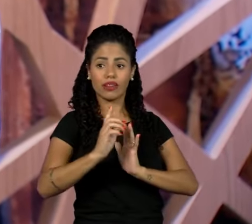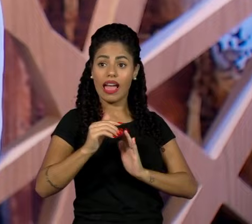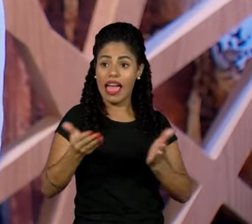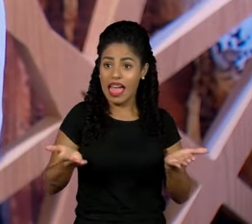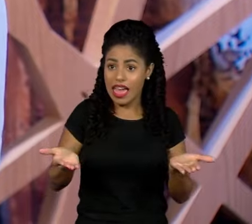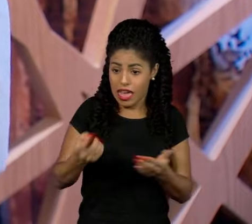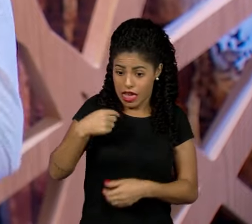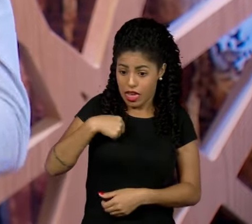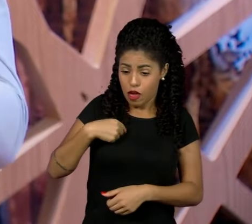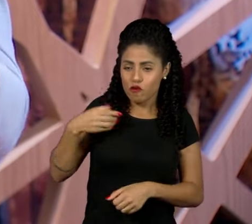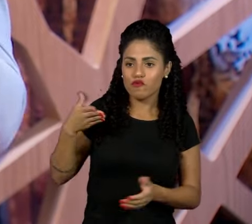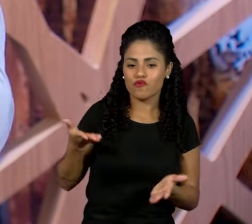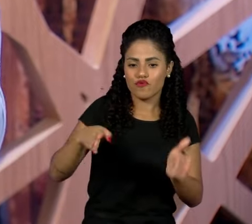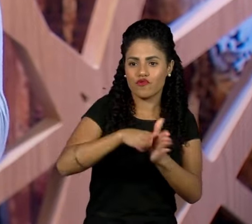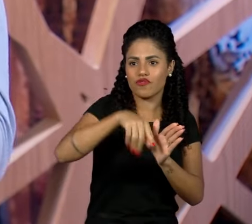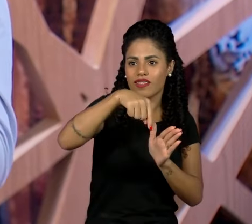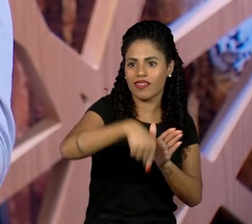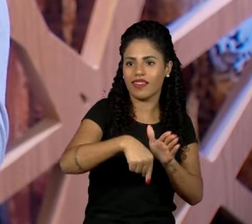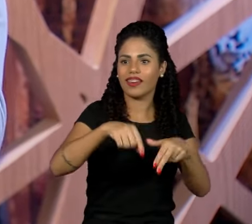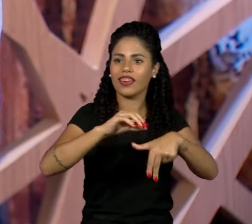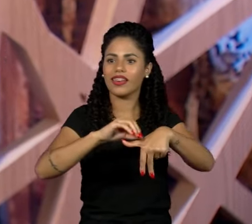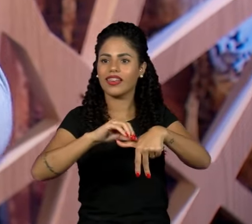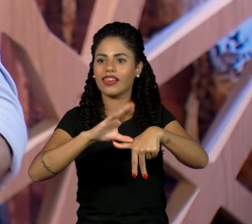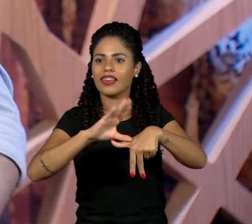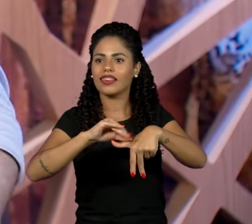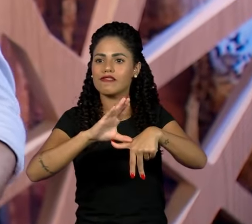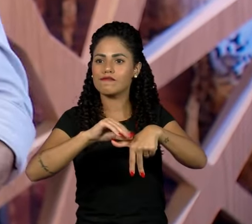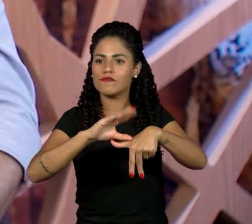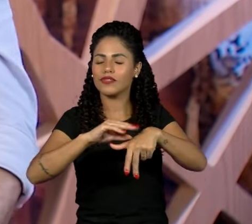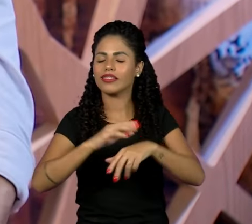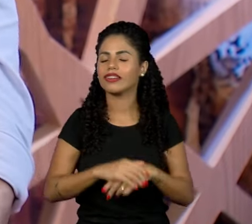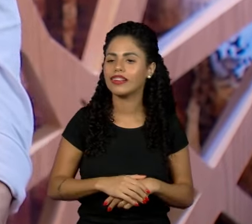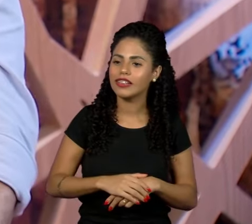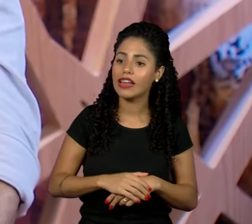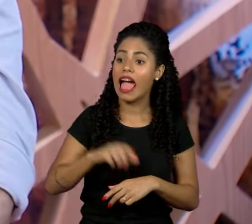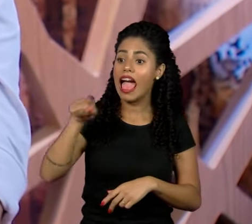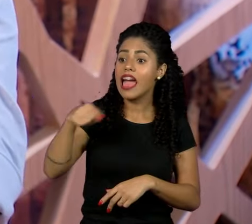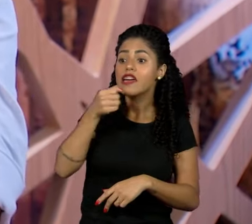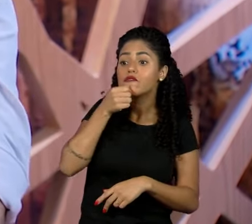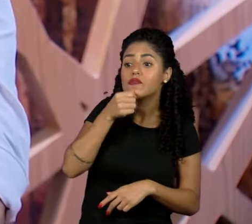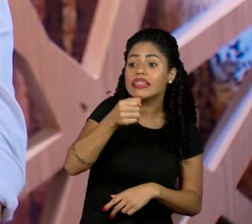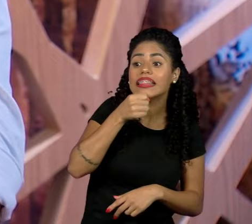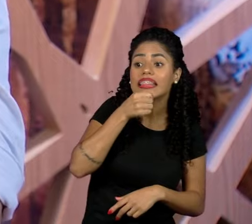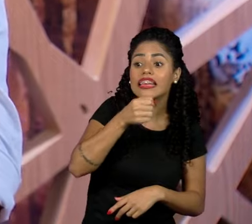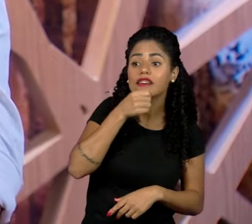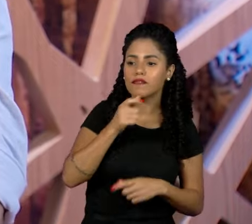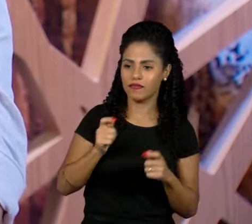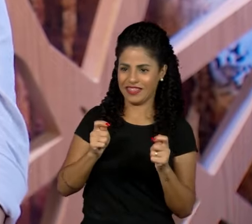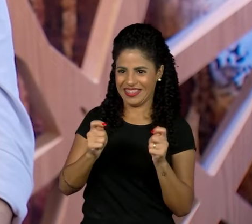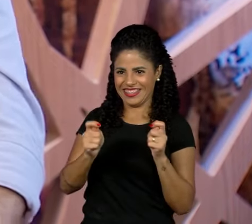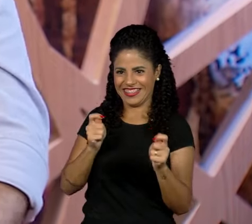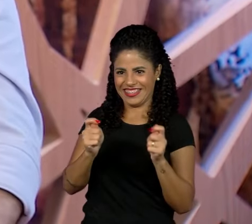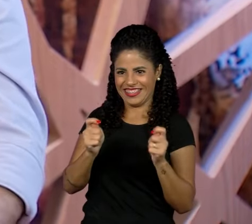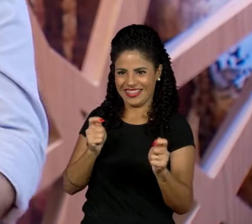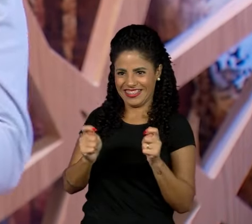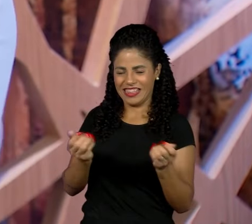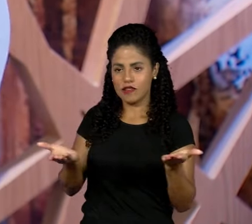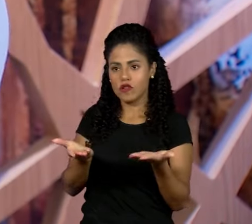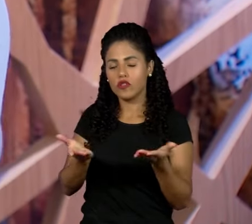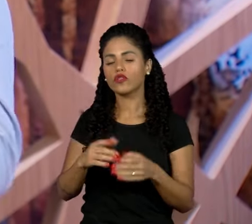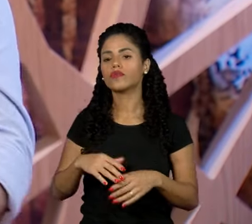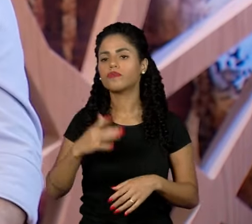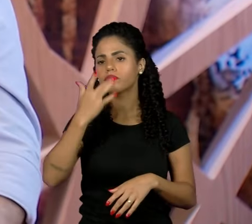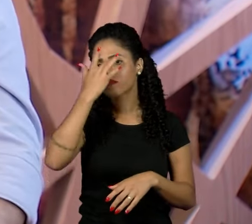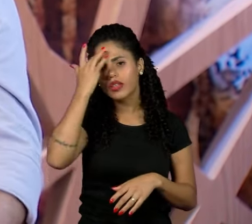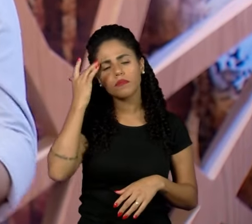hoje, na portaria, eu disse, eu vou fazer uma entrevista. Eu vim para uma entrevista e a